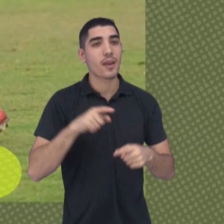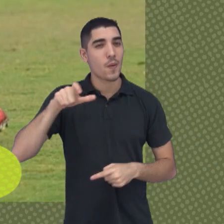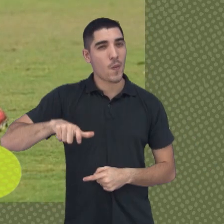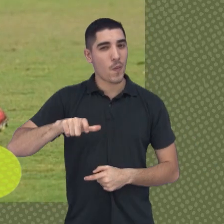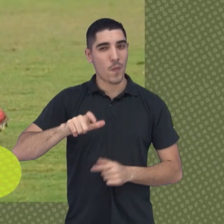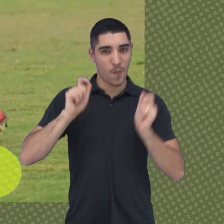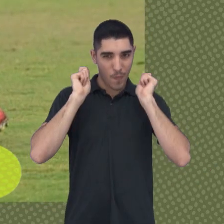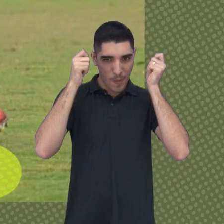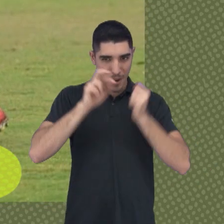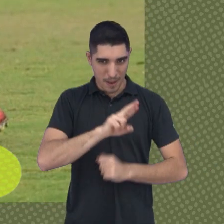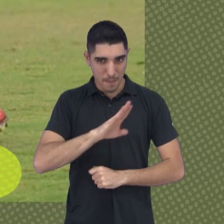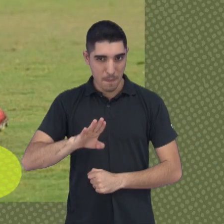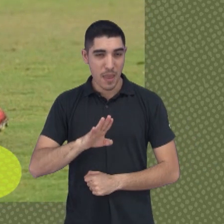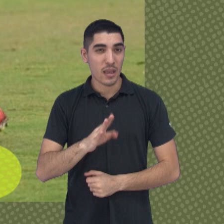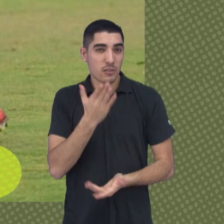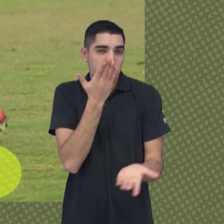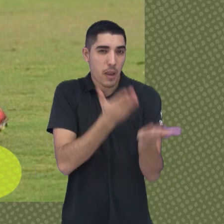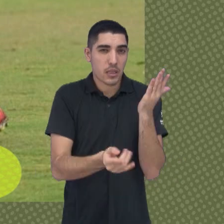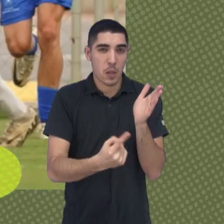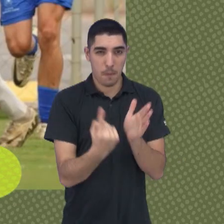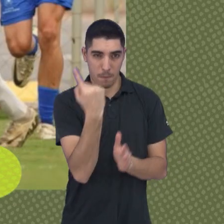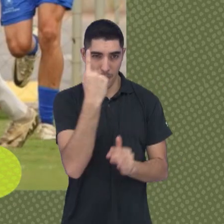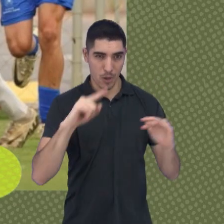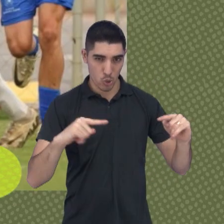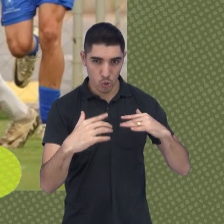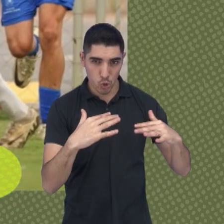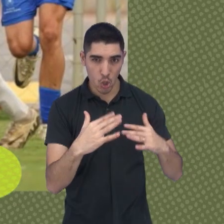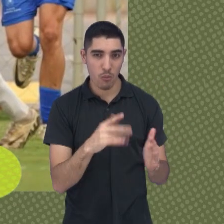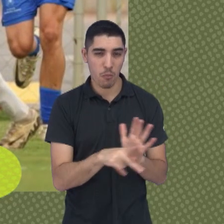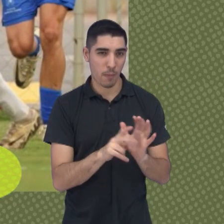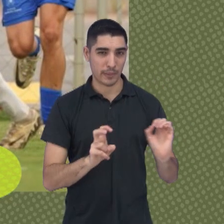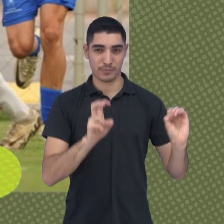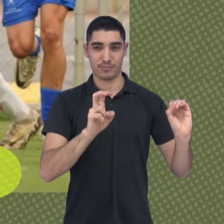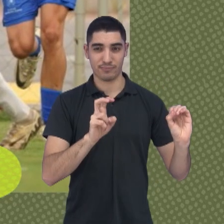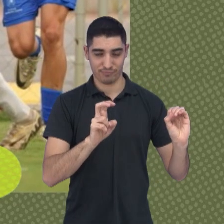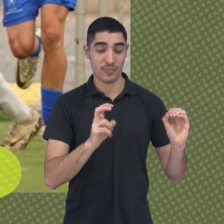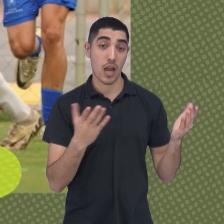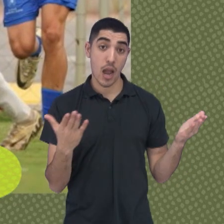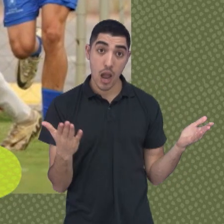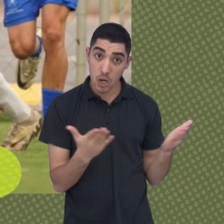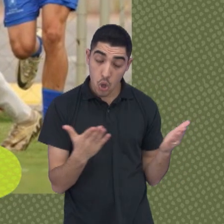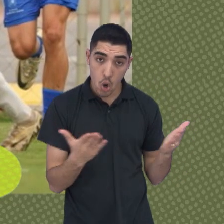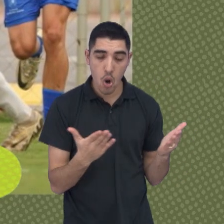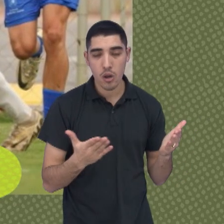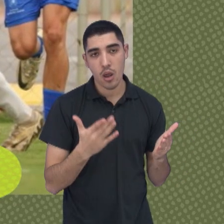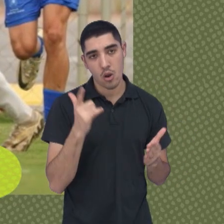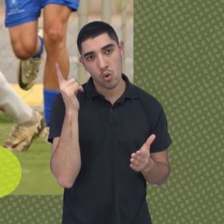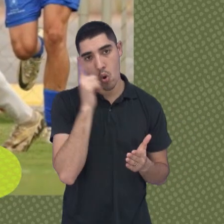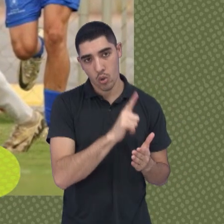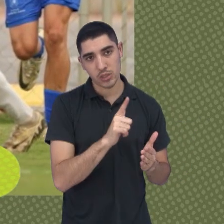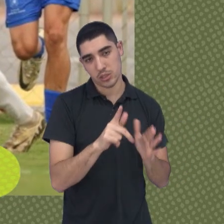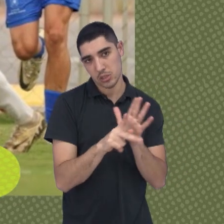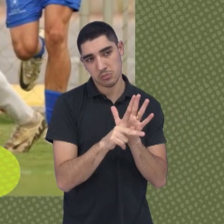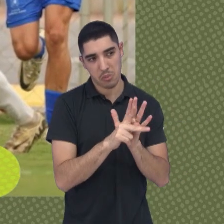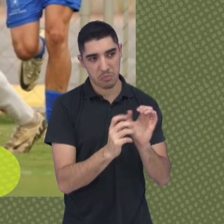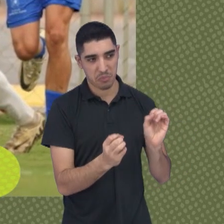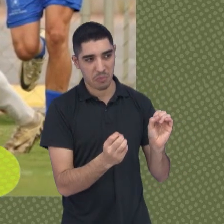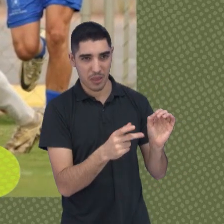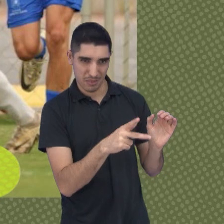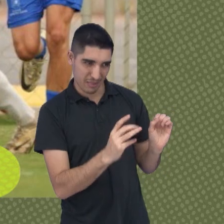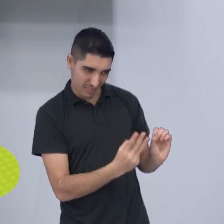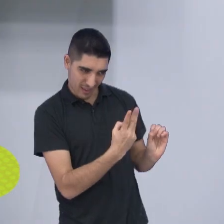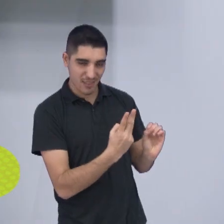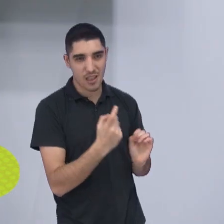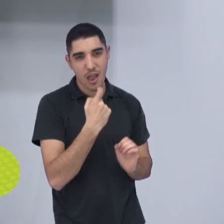queria recuperar essa diferença de gols aí. Conseguiu até que dissolver bem, né? Agora está com menos 2 de saldo, mas para o São José